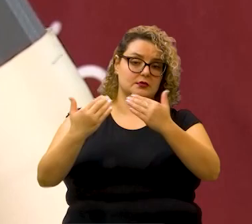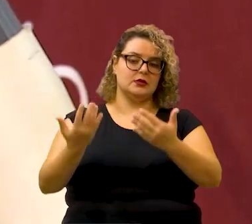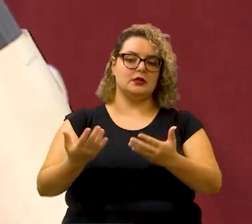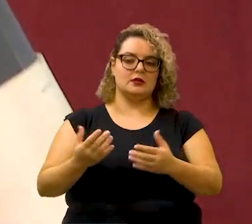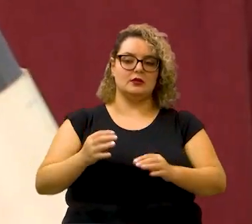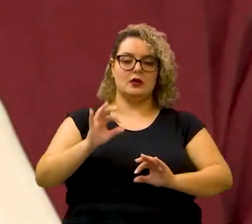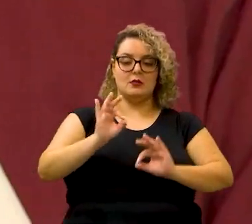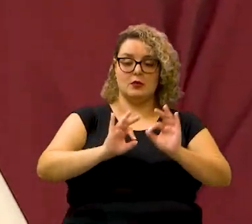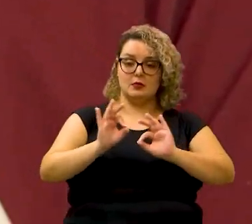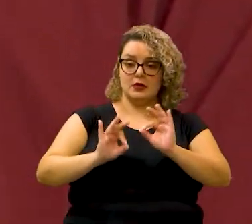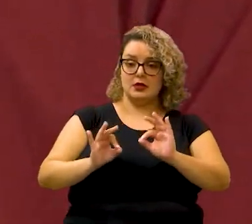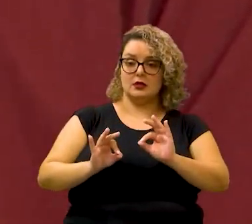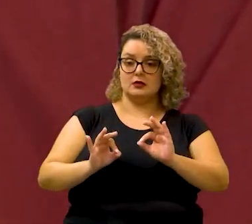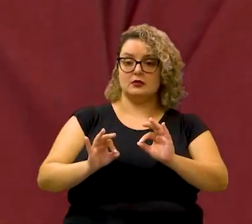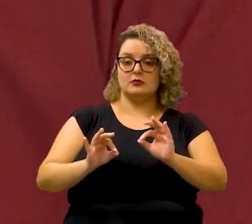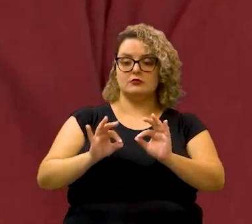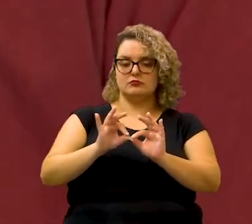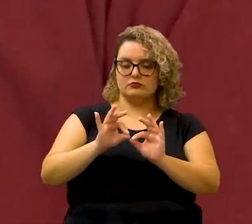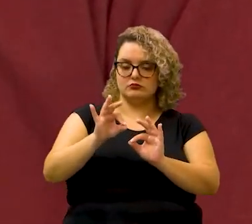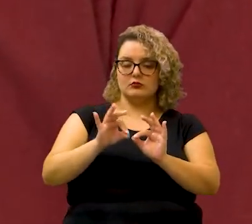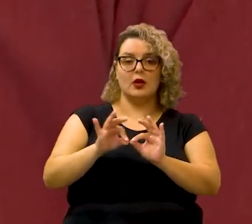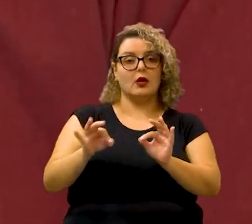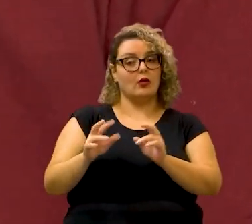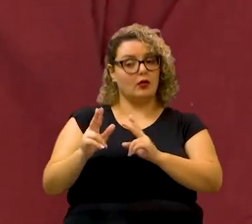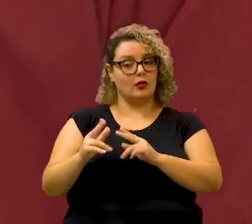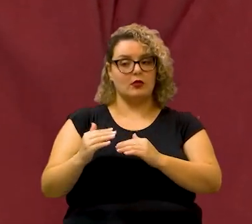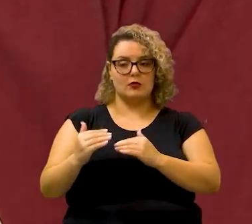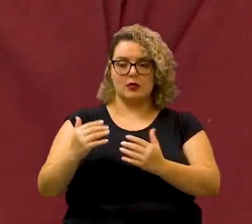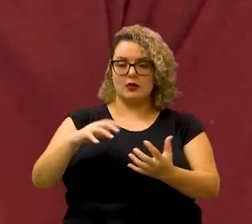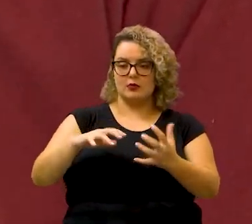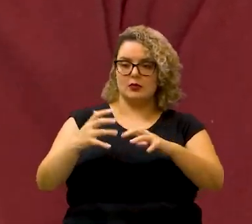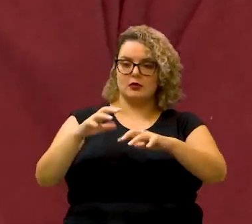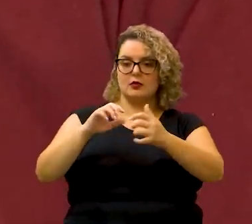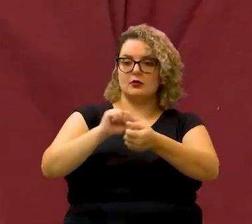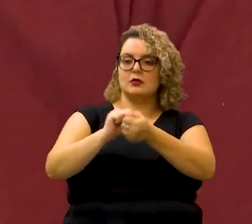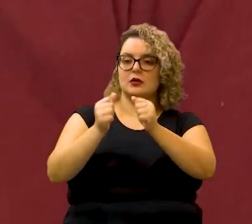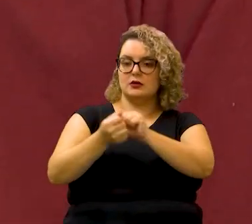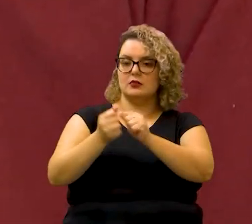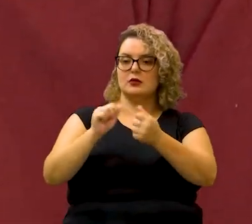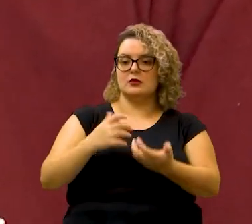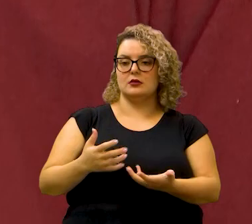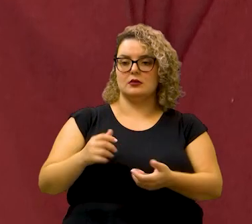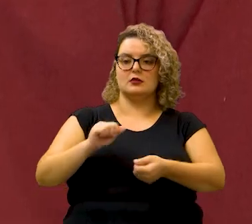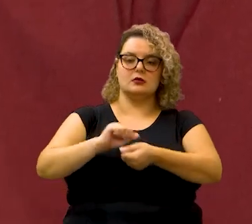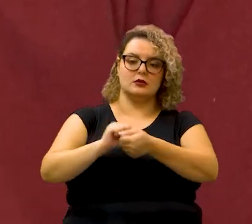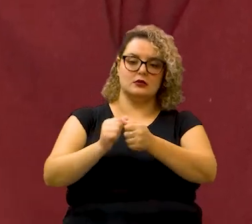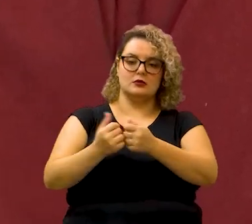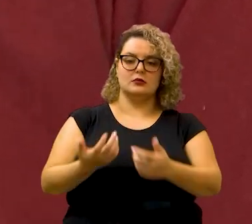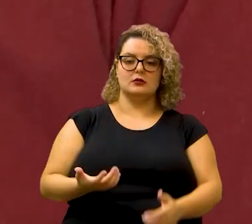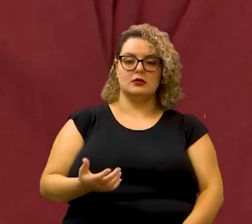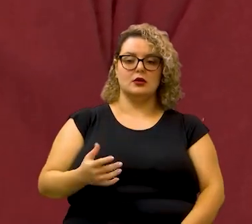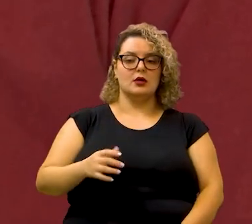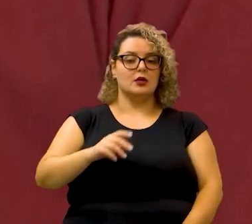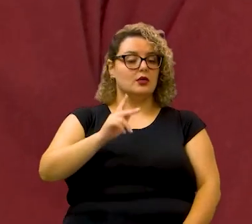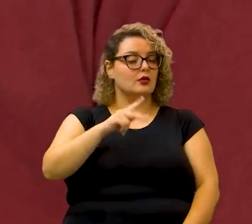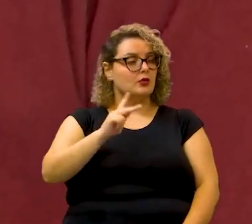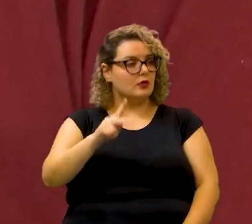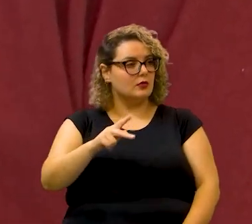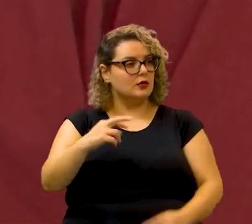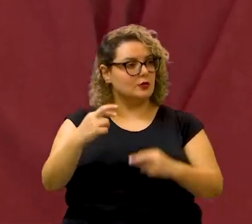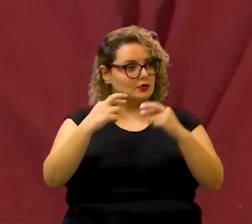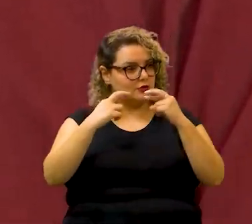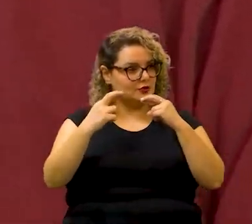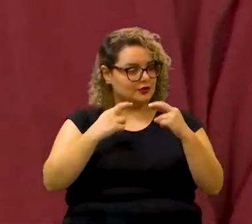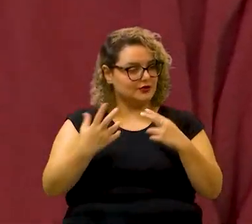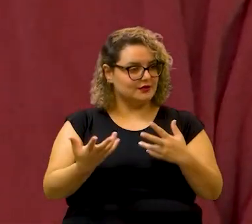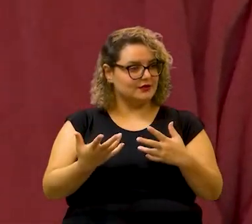Então eles meio que montaram ela sob medida, né? Conforme eles foram construindo ela, eles foram adaptando e foram ajustando. E aí o professor só